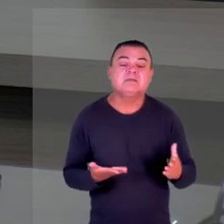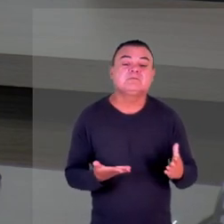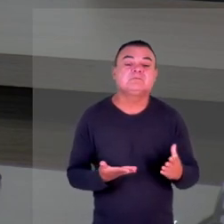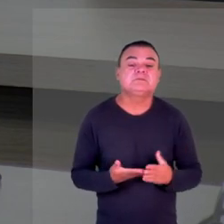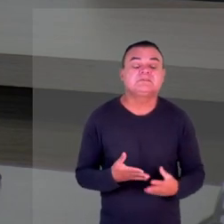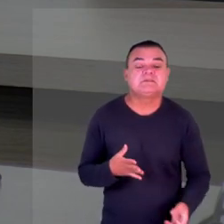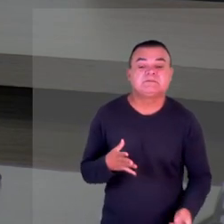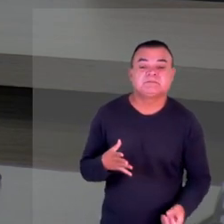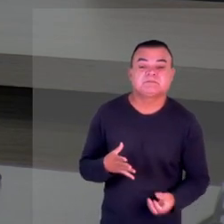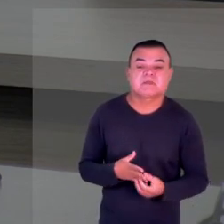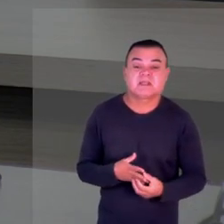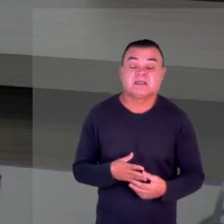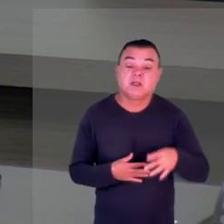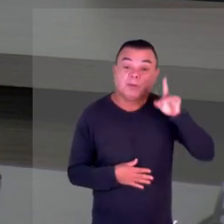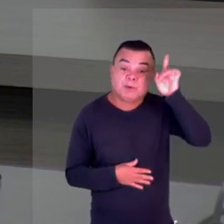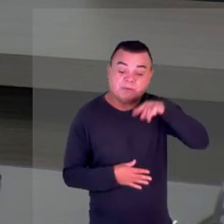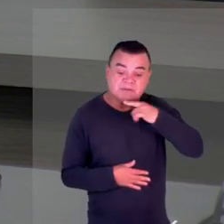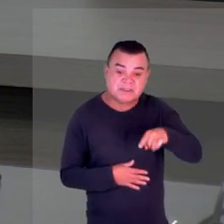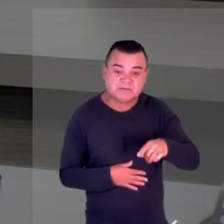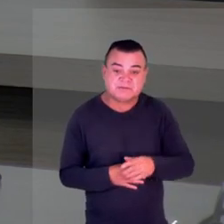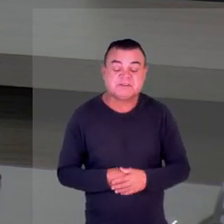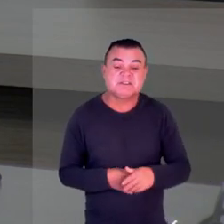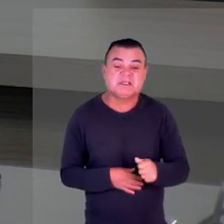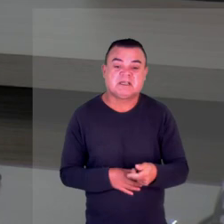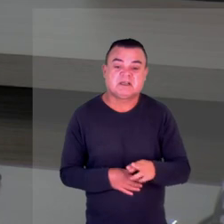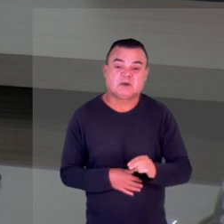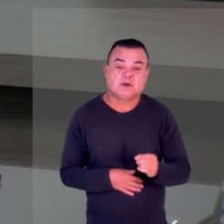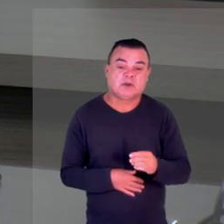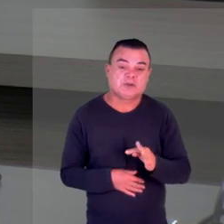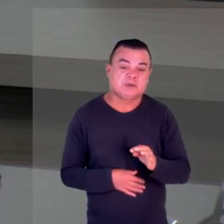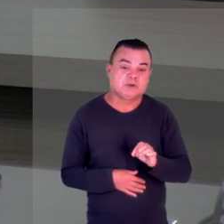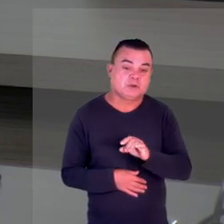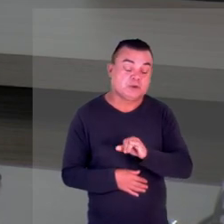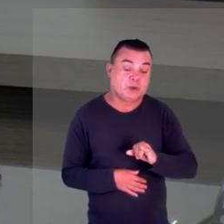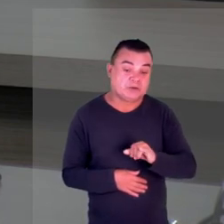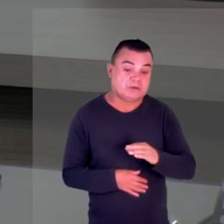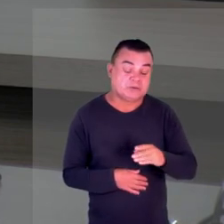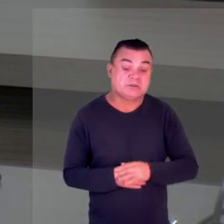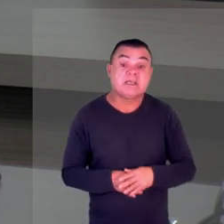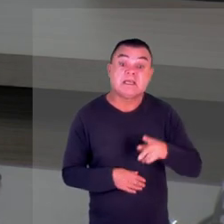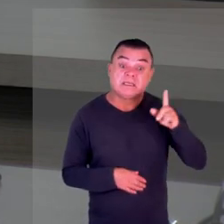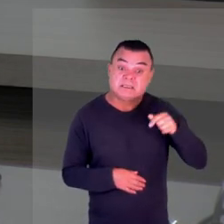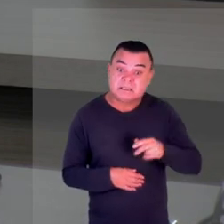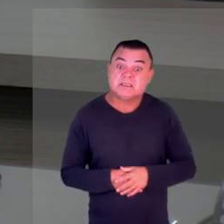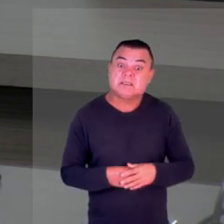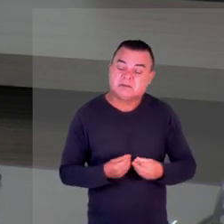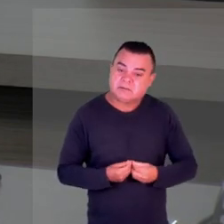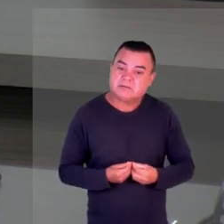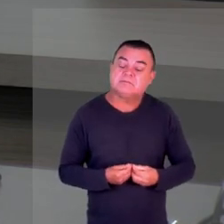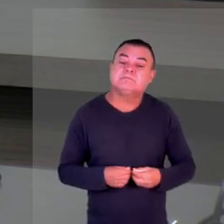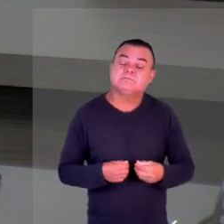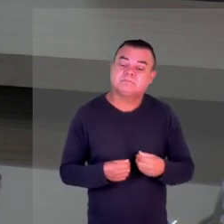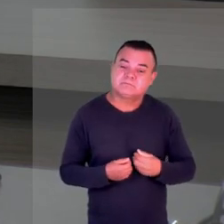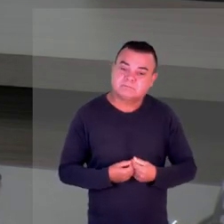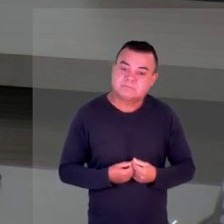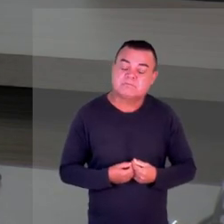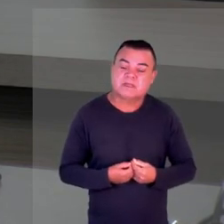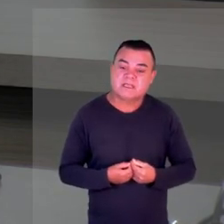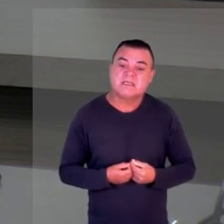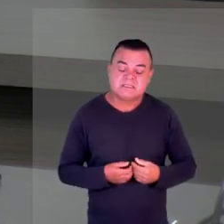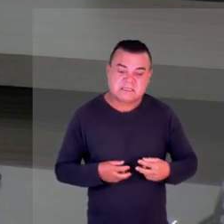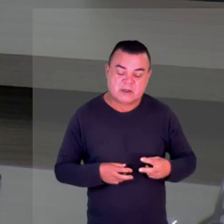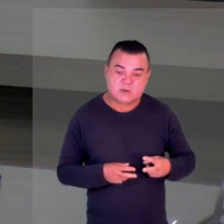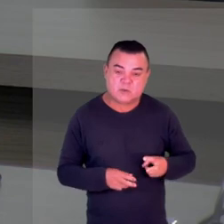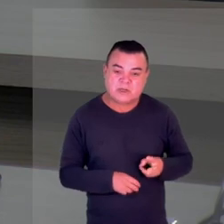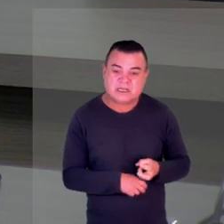sobre a proibição de agrotóxicos que são comprovadamente cancerígenos né E que enfim são proibidos em vários